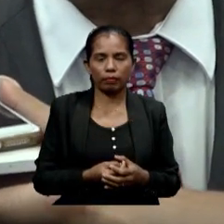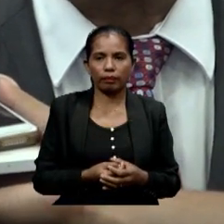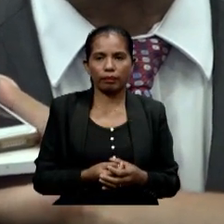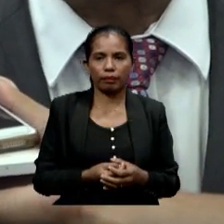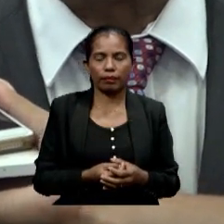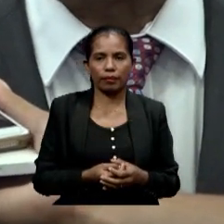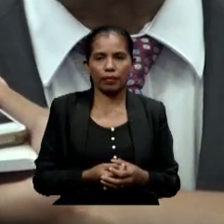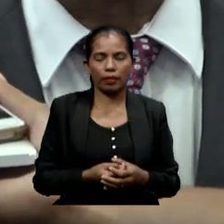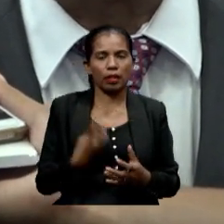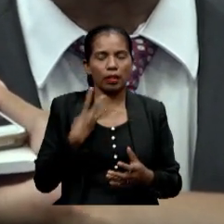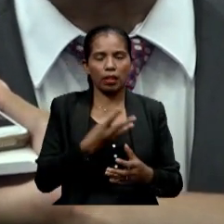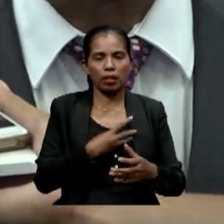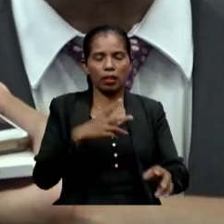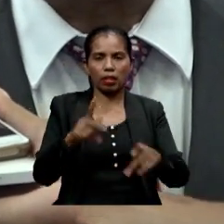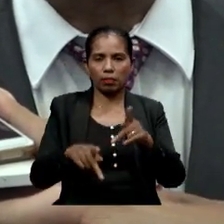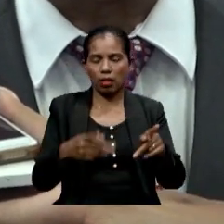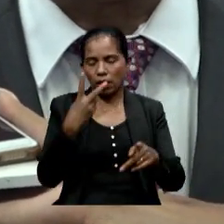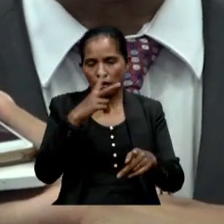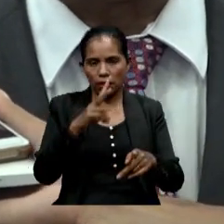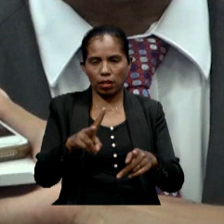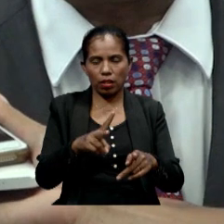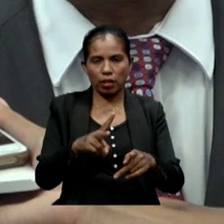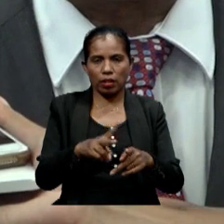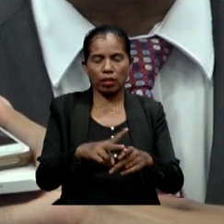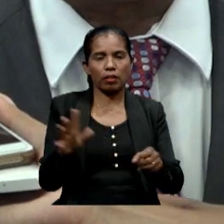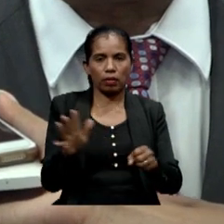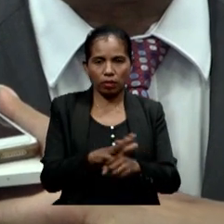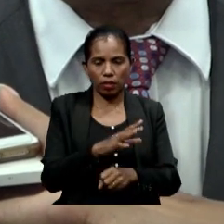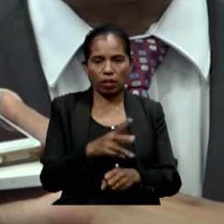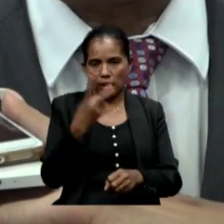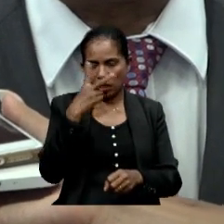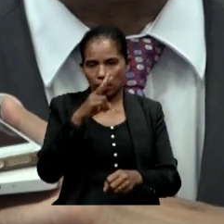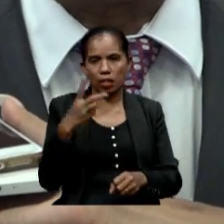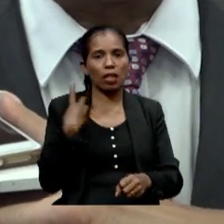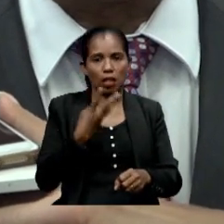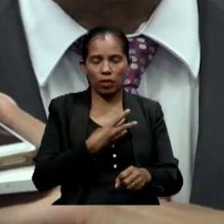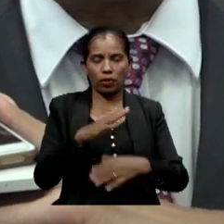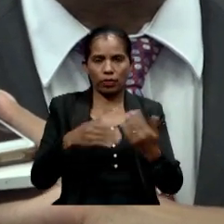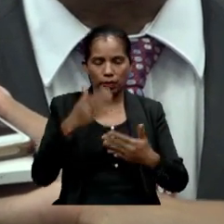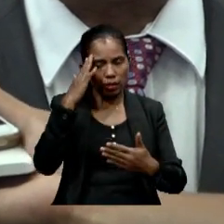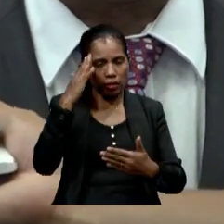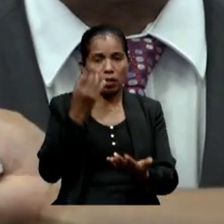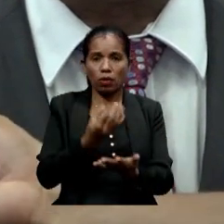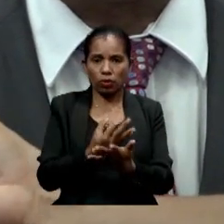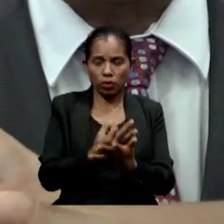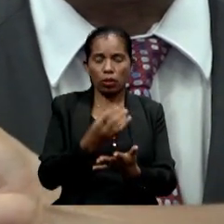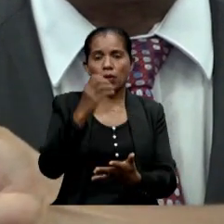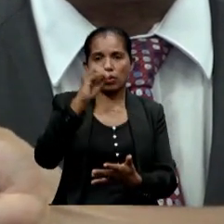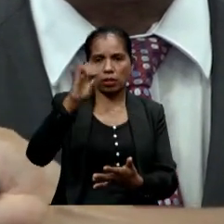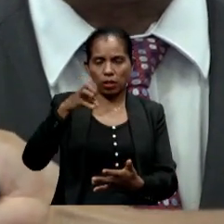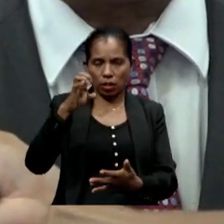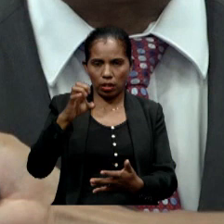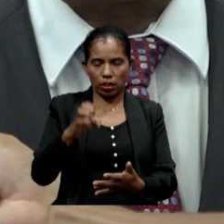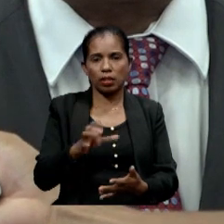ser itania sustentabilidade fiscal, na mesma a nessa ito tu atene kata itania orçamento geral do estado né depende ba